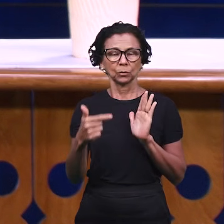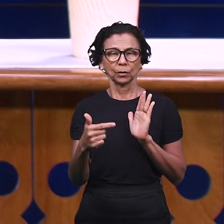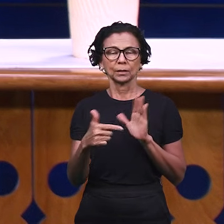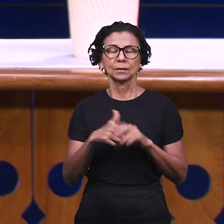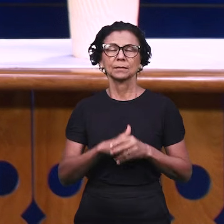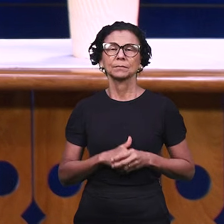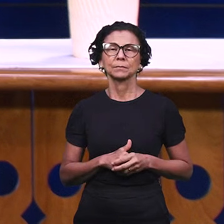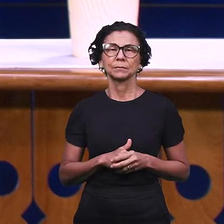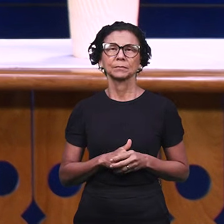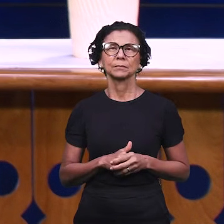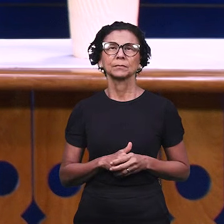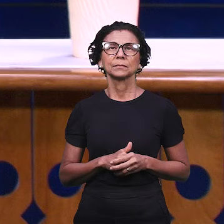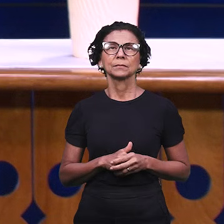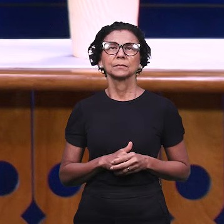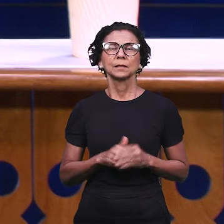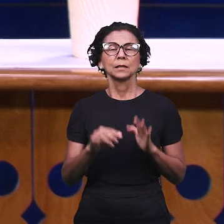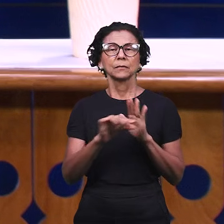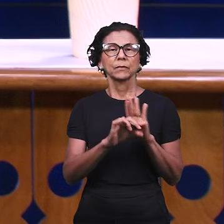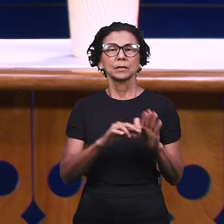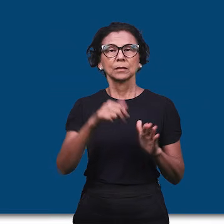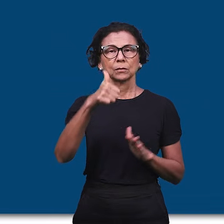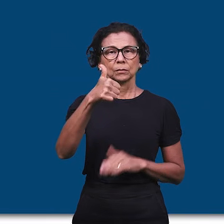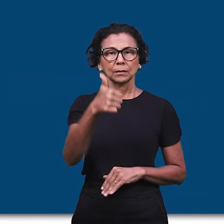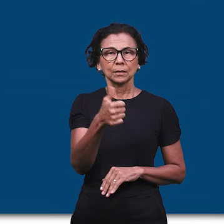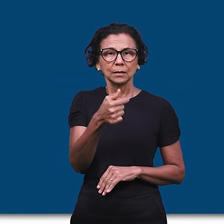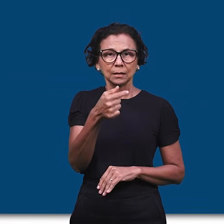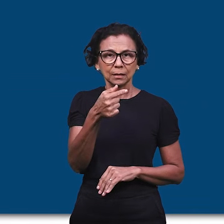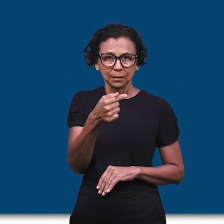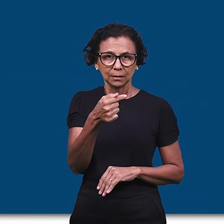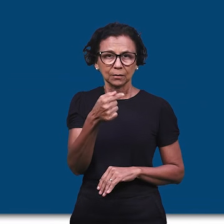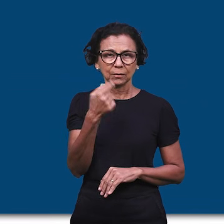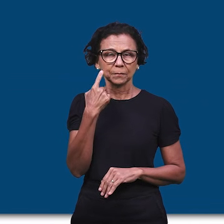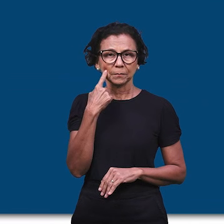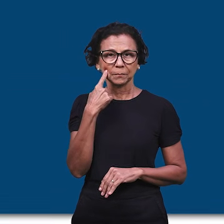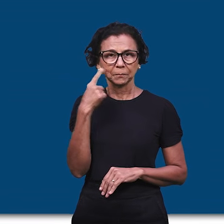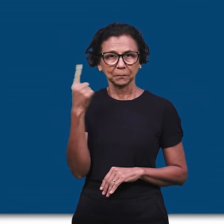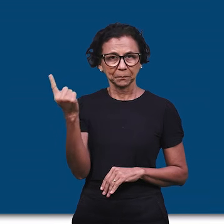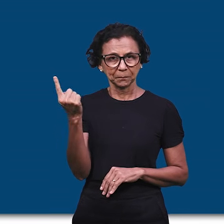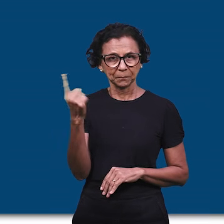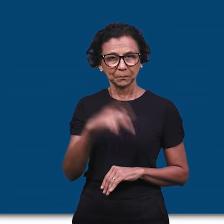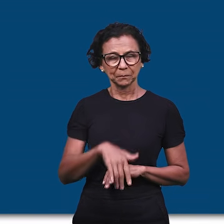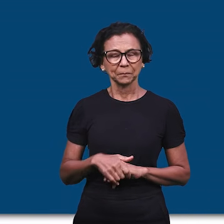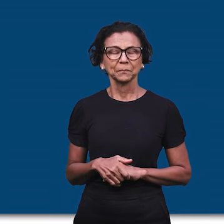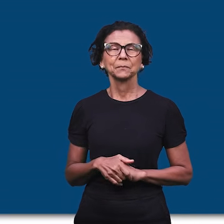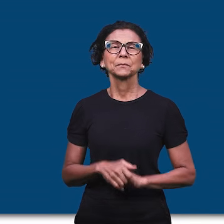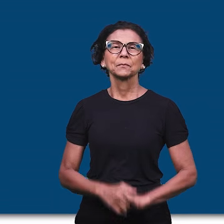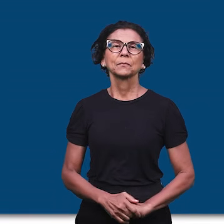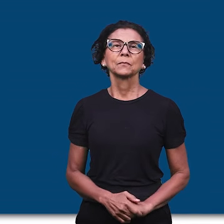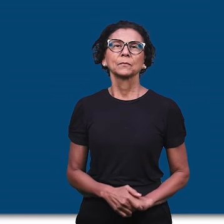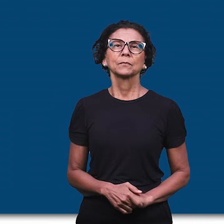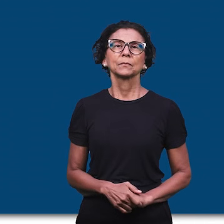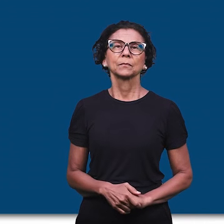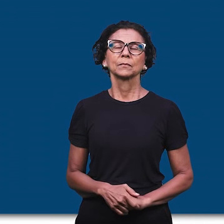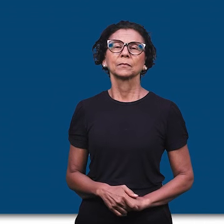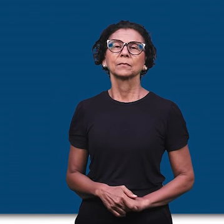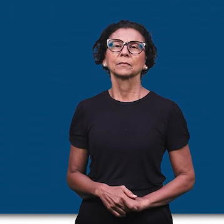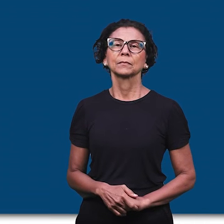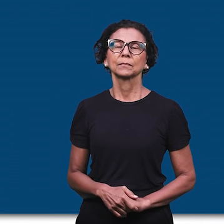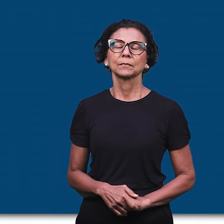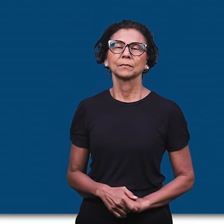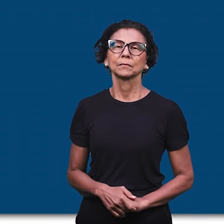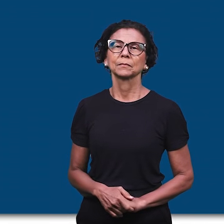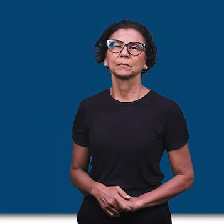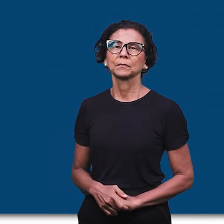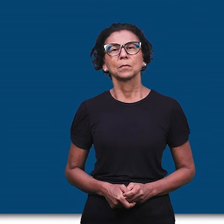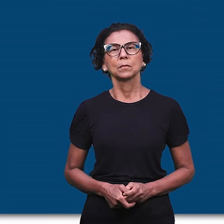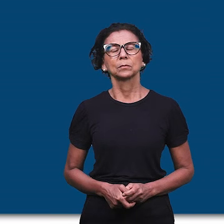somente o versículo 17. Apocalipse, capítulo 22, versículo 17, está projetado aí na tela, que diz